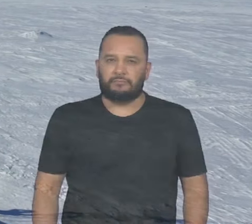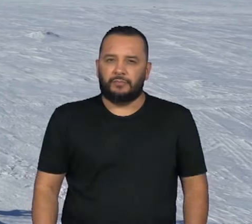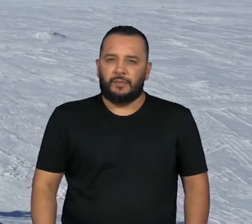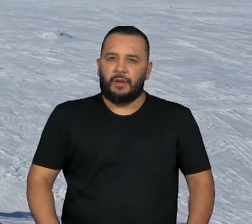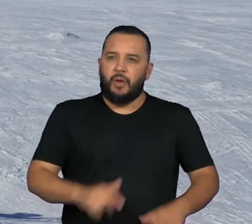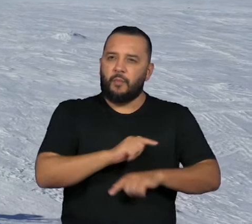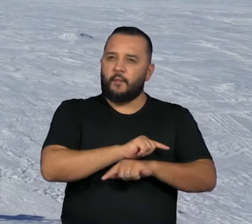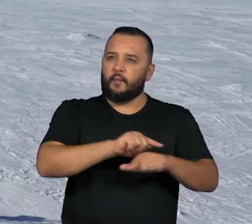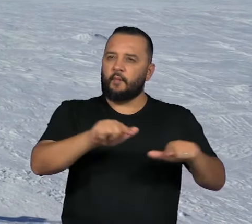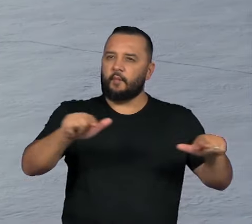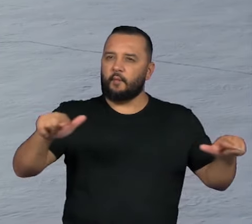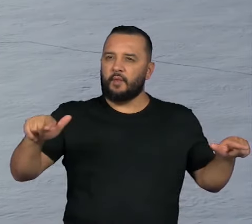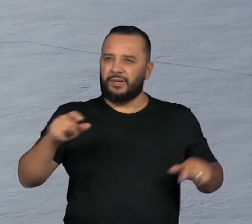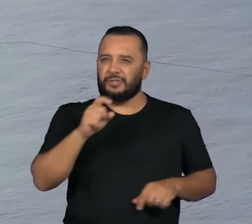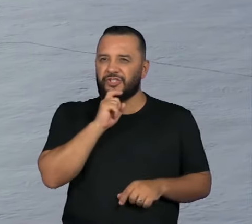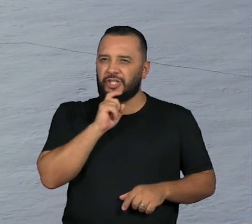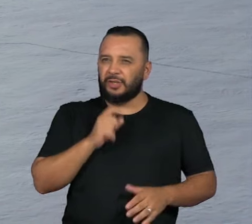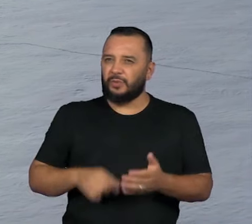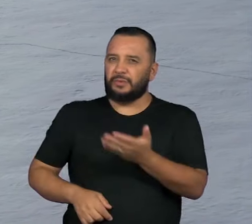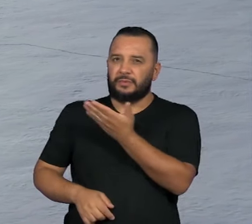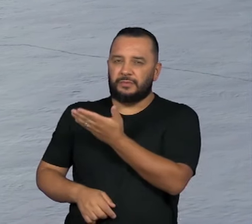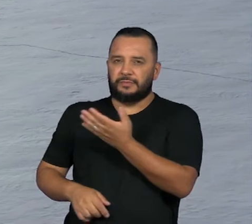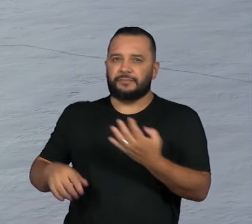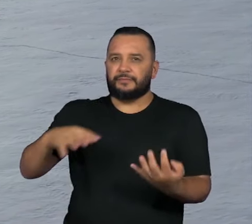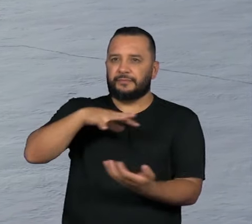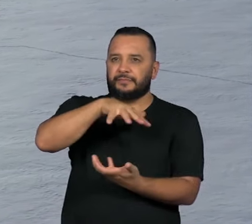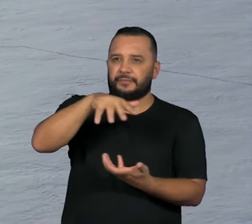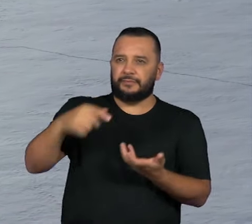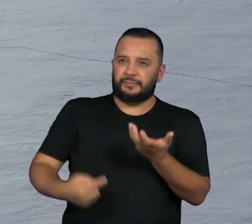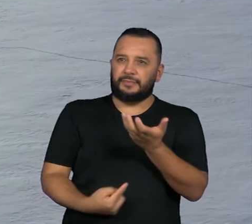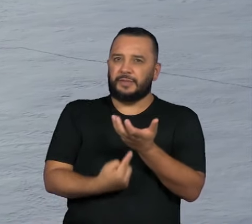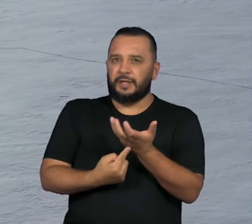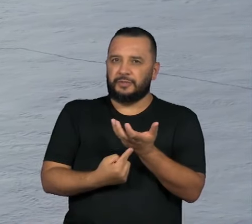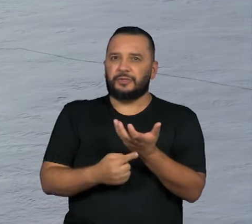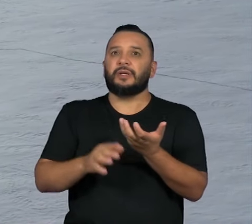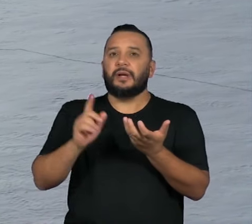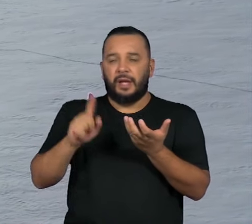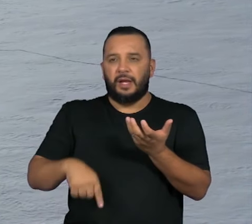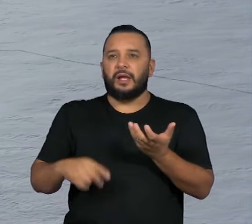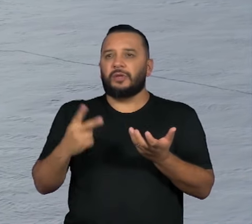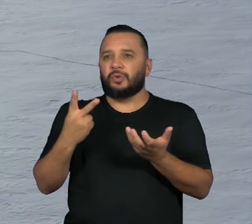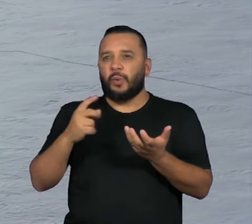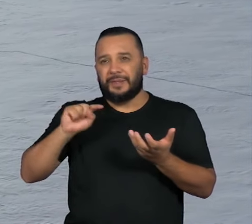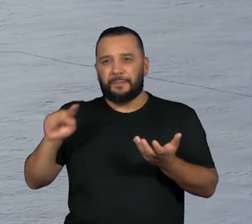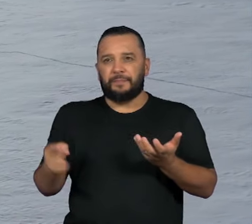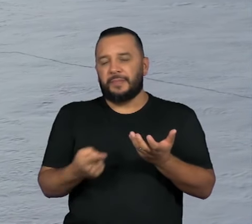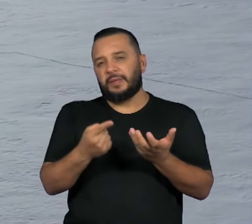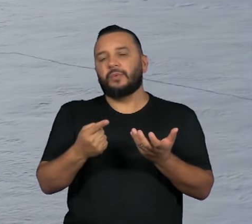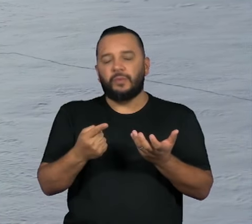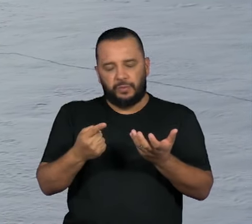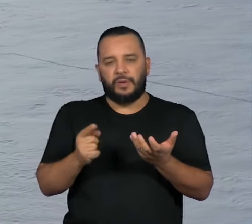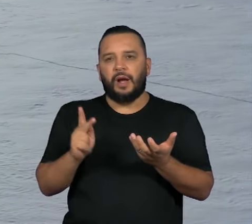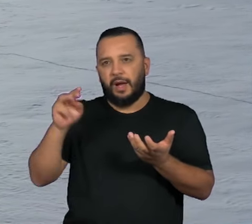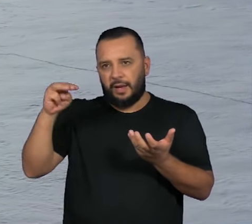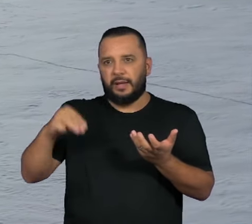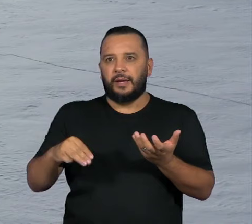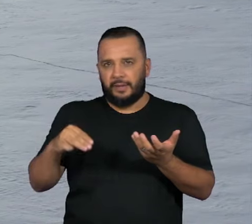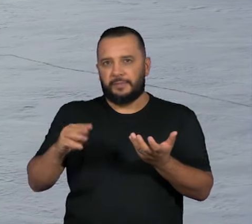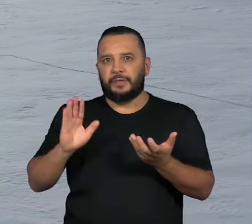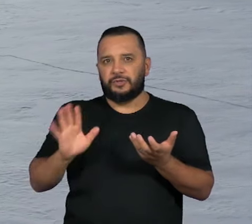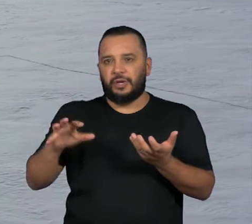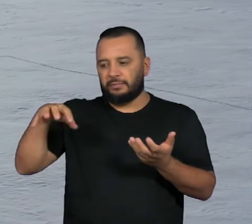Deserto polar. Este ponto da Antártica fica a mais de 2.000 quilômetros ao sul da Estação